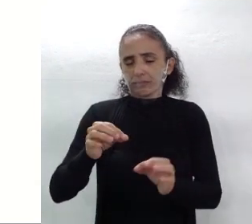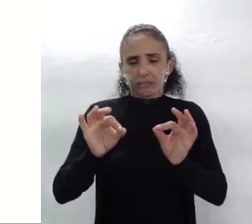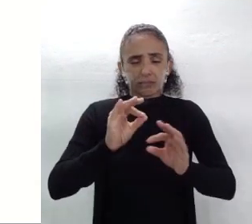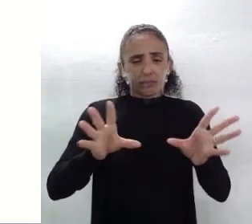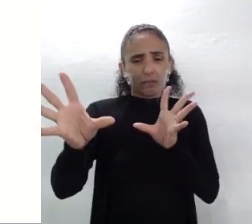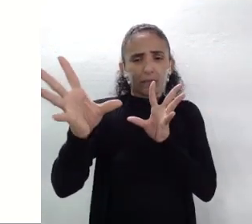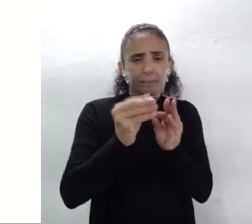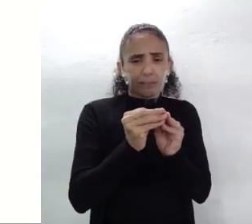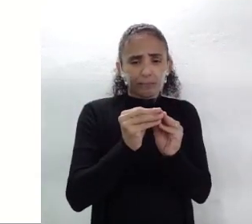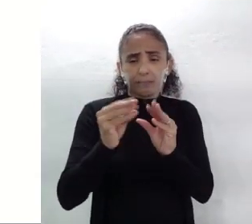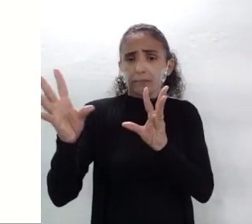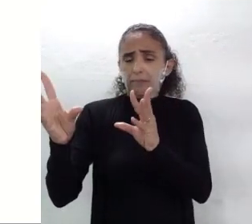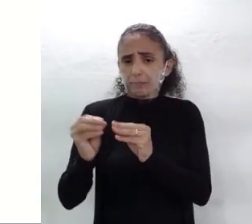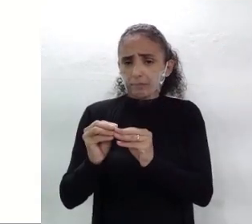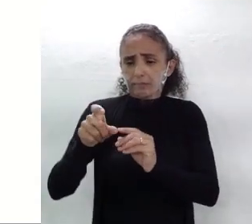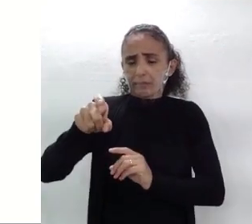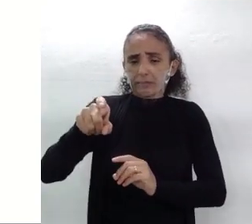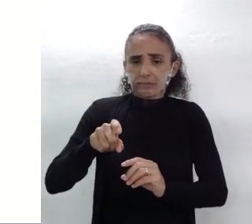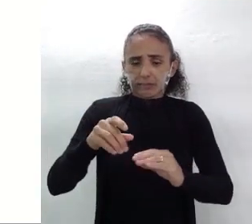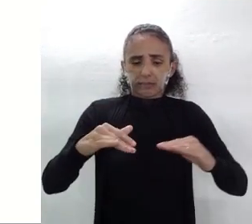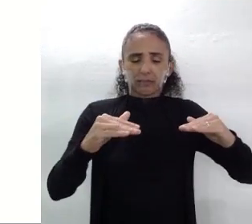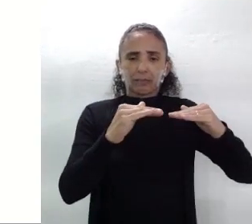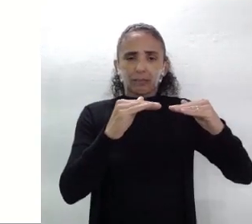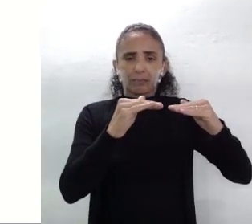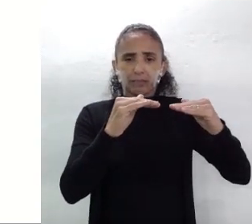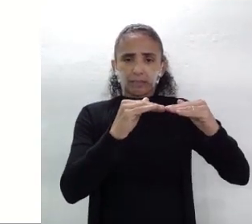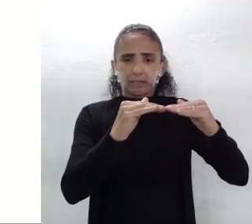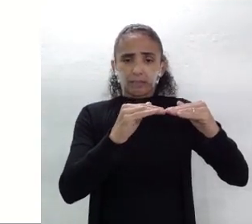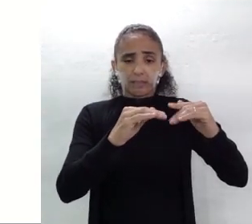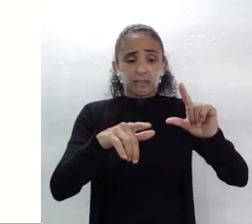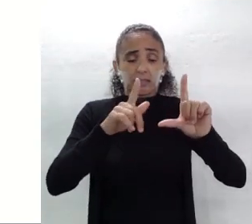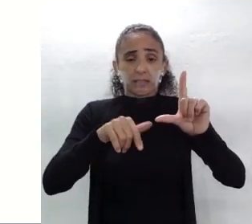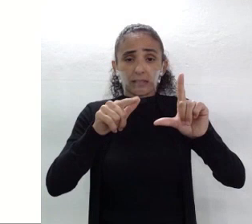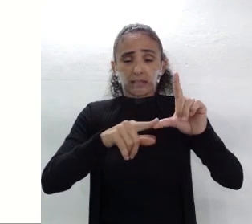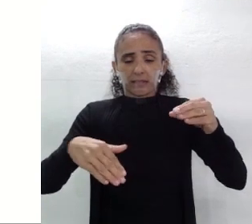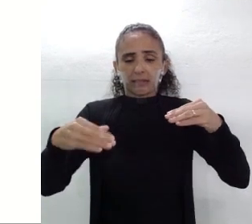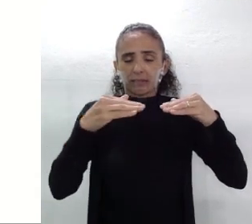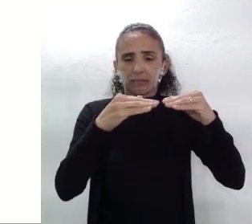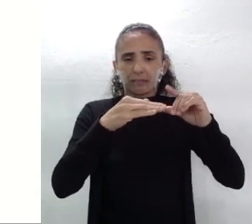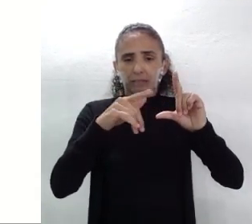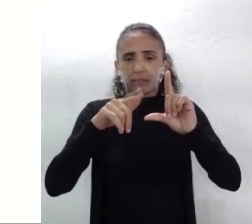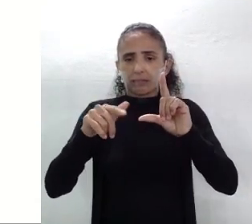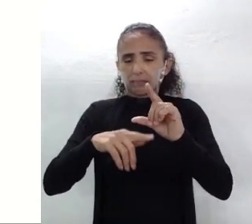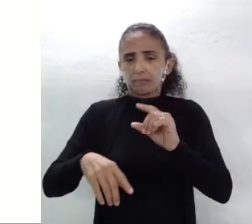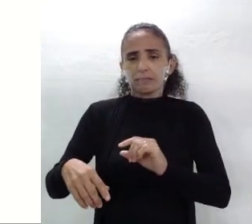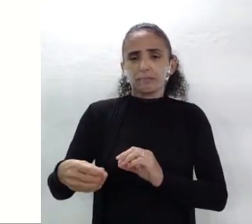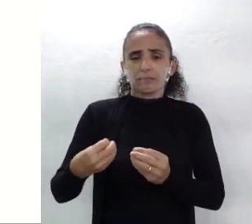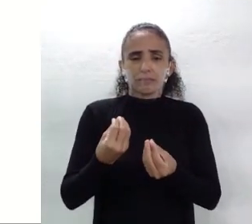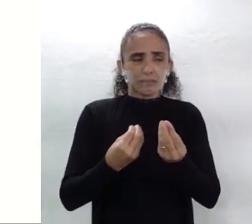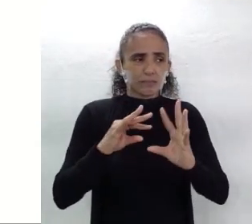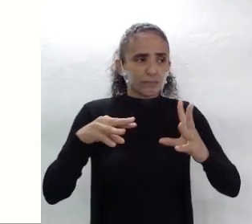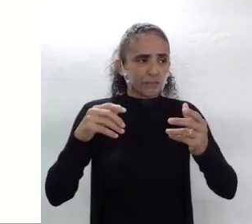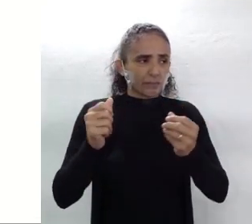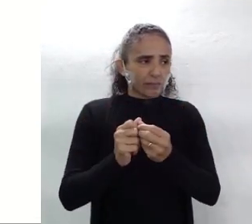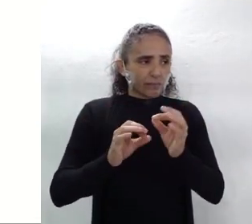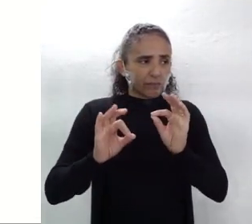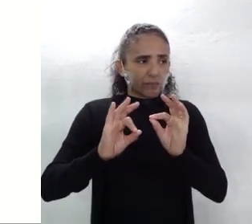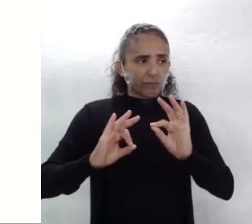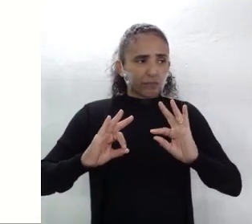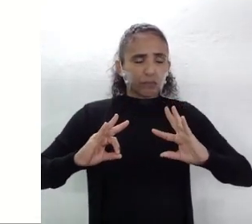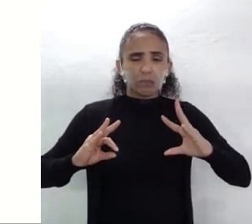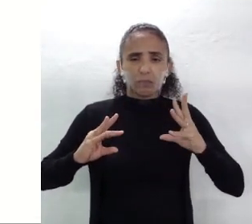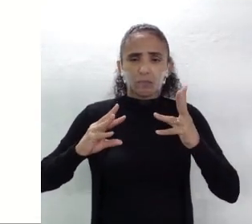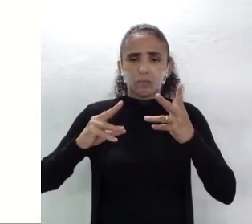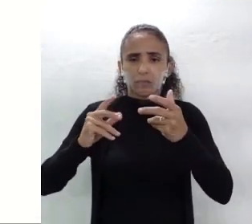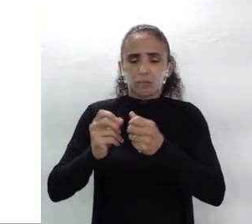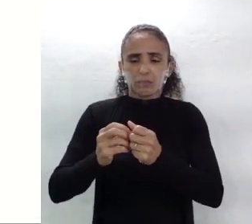do X, porque X conversa com X. Então, vai ficar 6X igual a 72. Qual é o número que eu